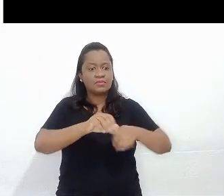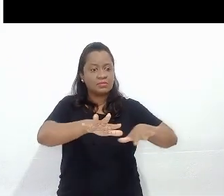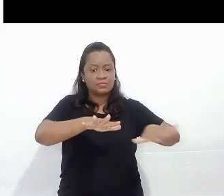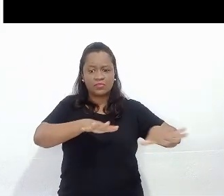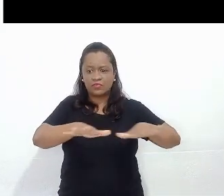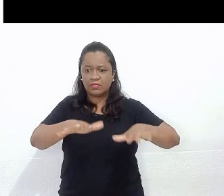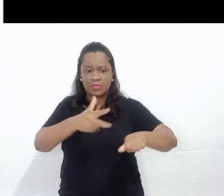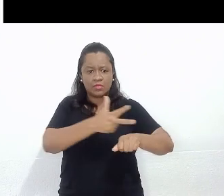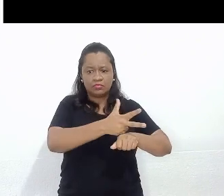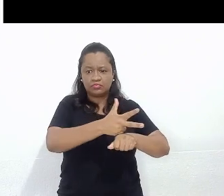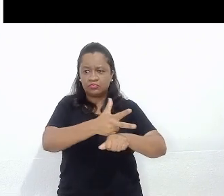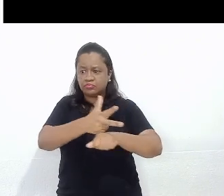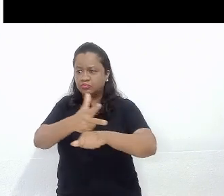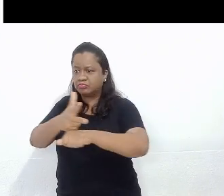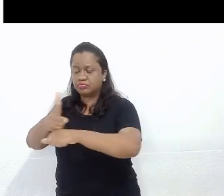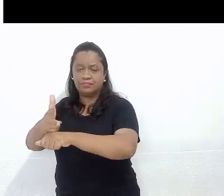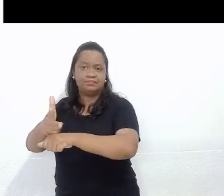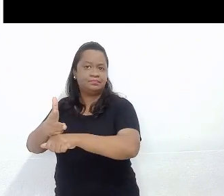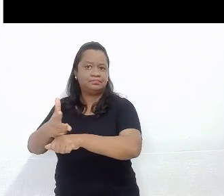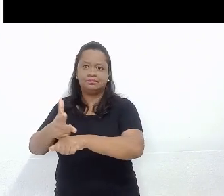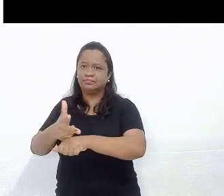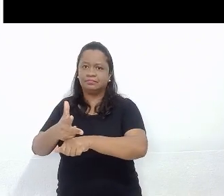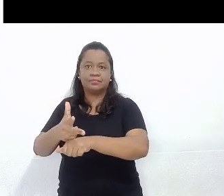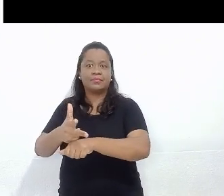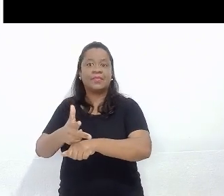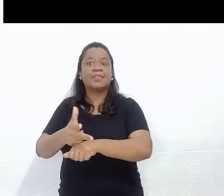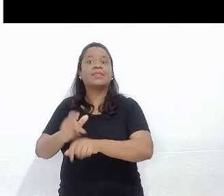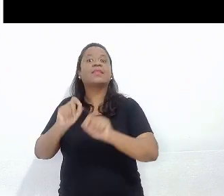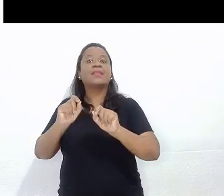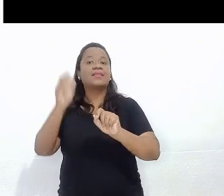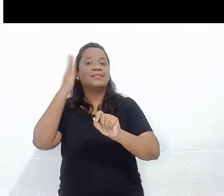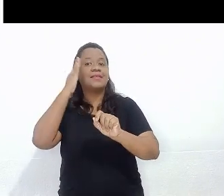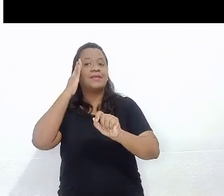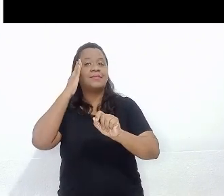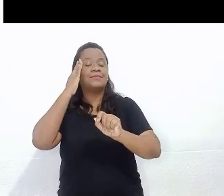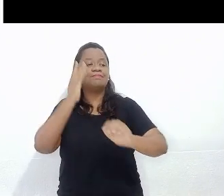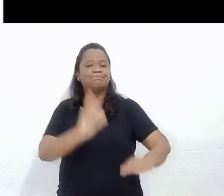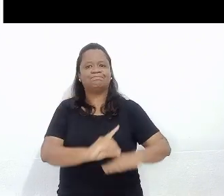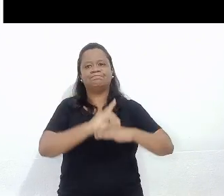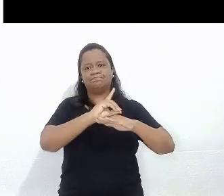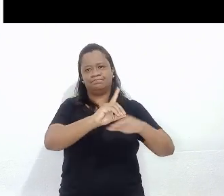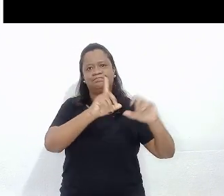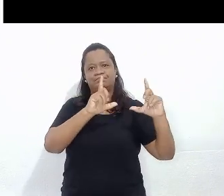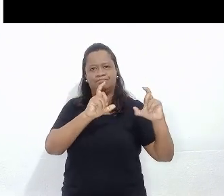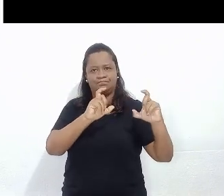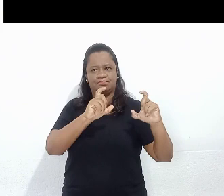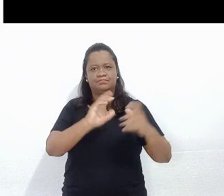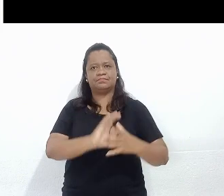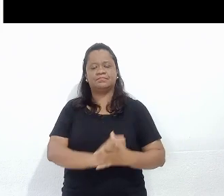com a câmera. Então, quem sabe isso é o diretor de fotografia.